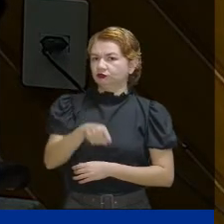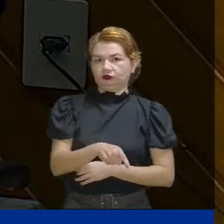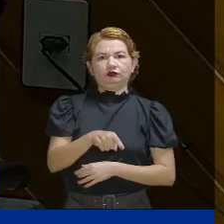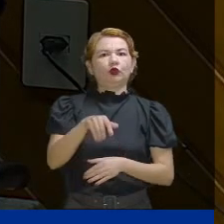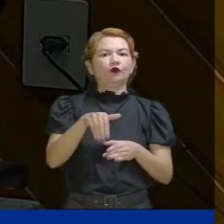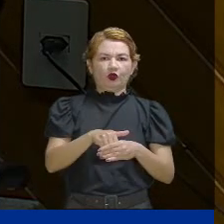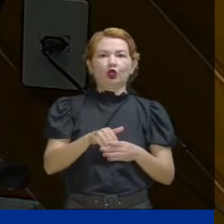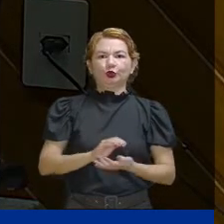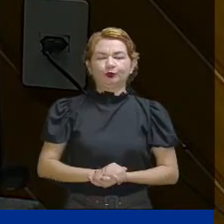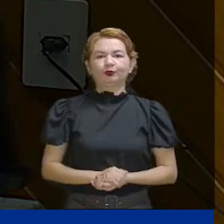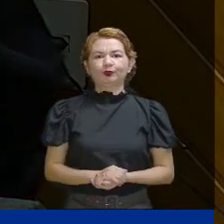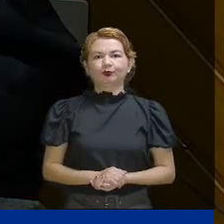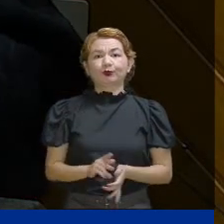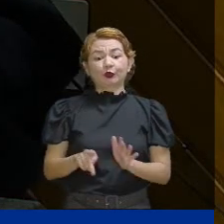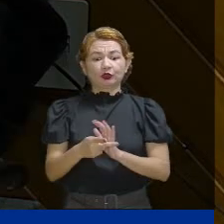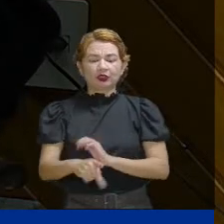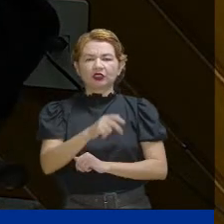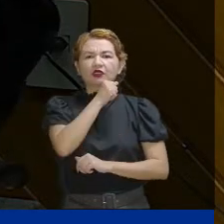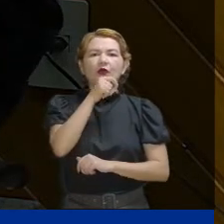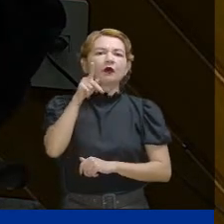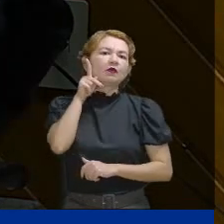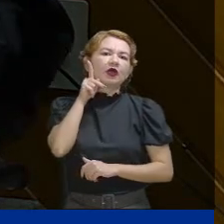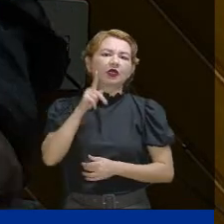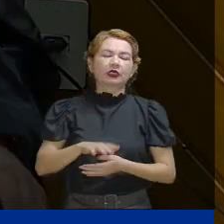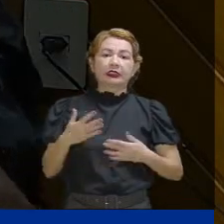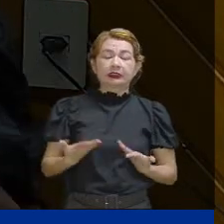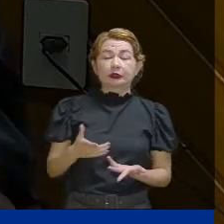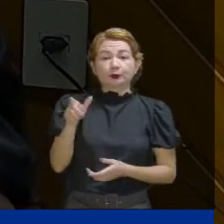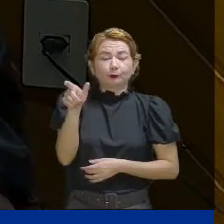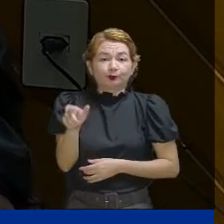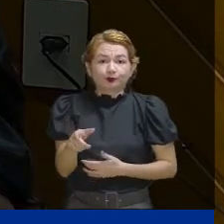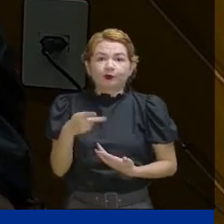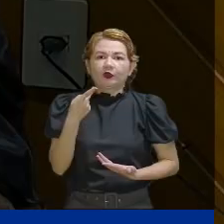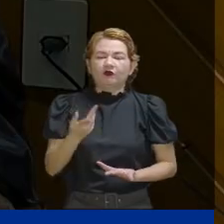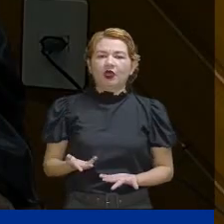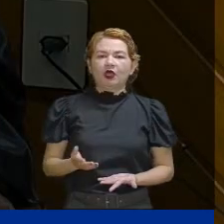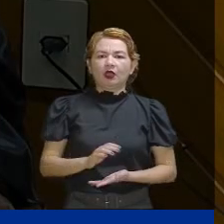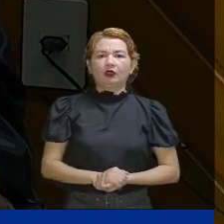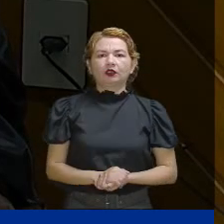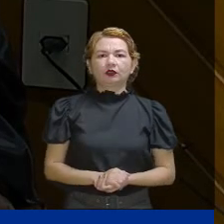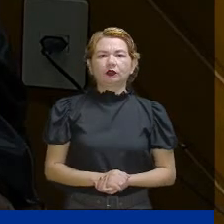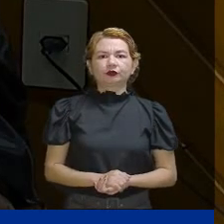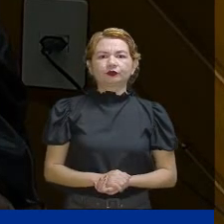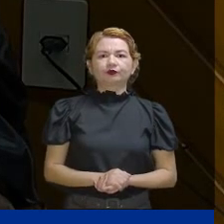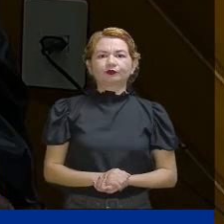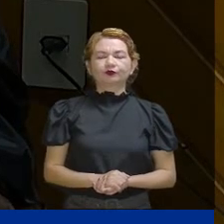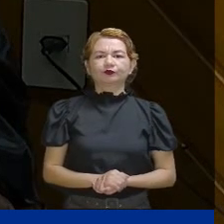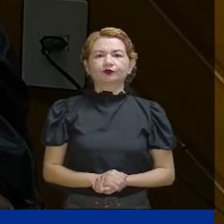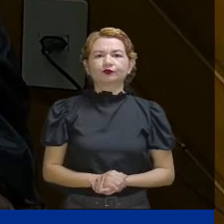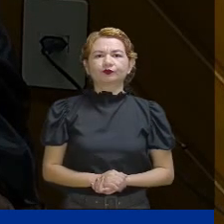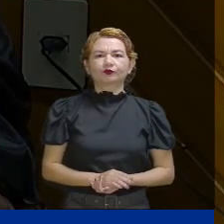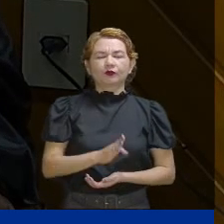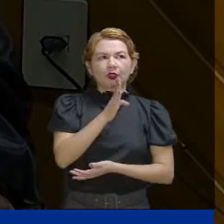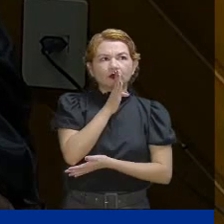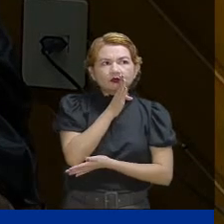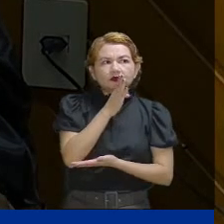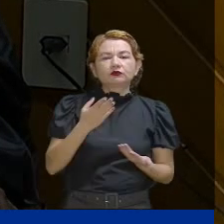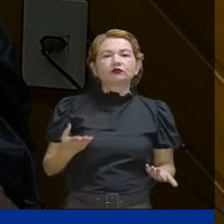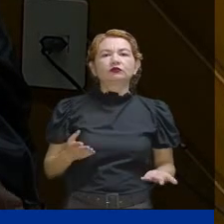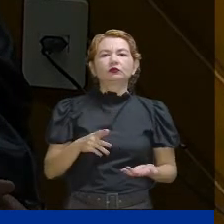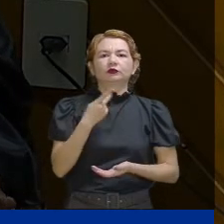PP Amapá. O embargante, senhor presidente, alega em síntese omissão e obscuridade no